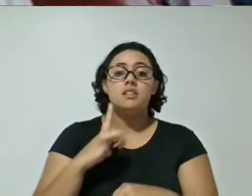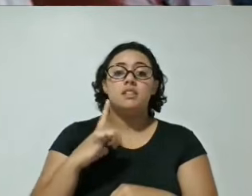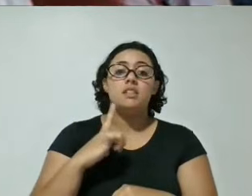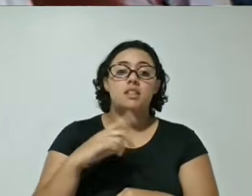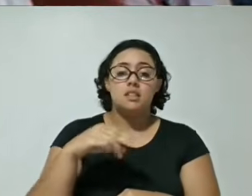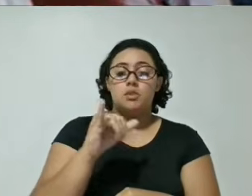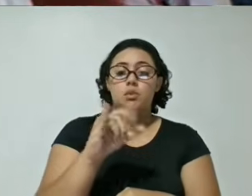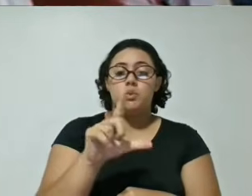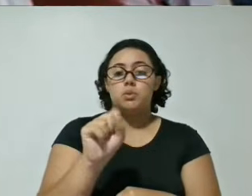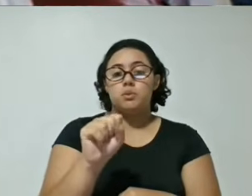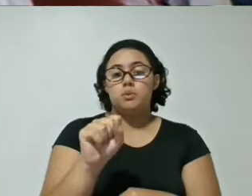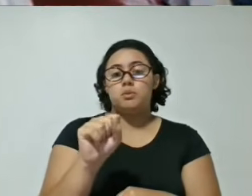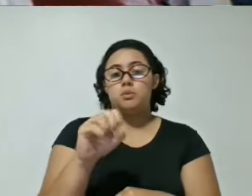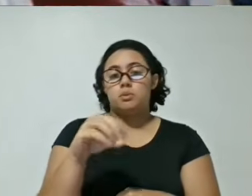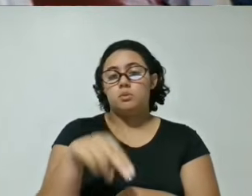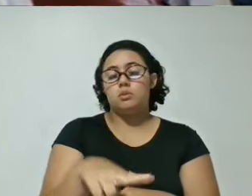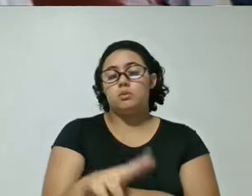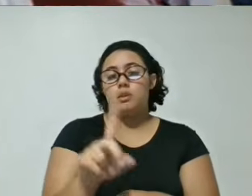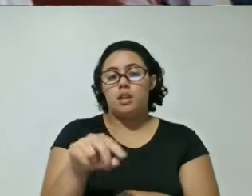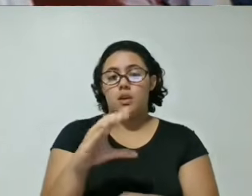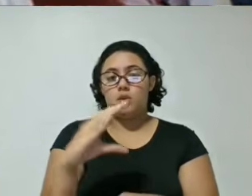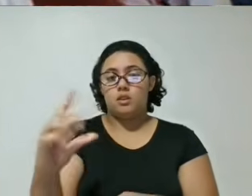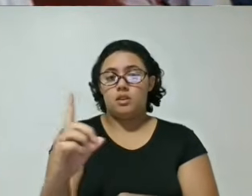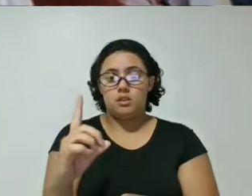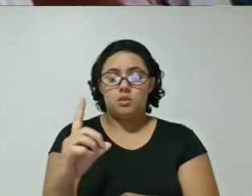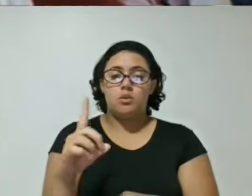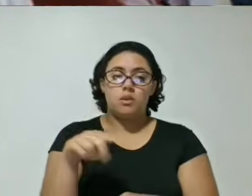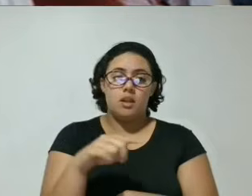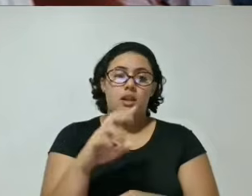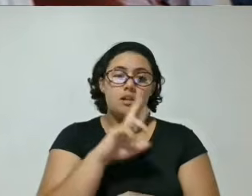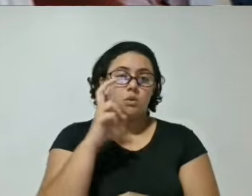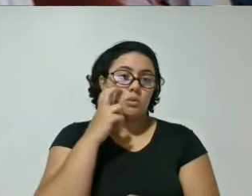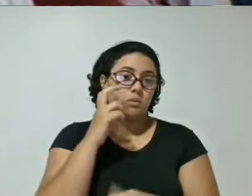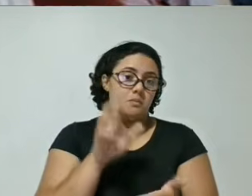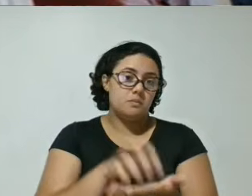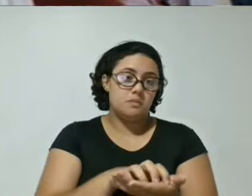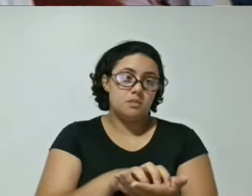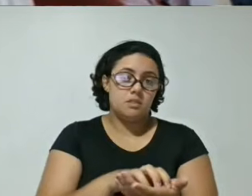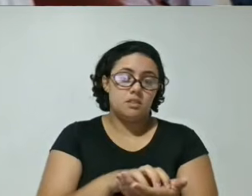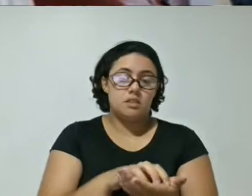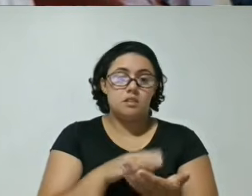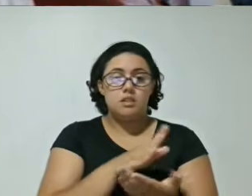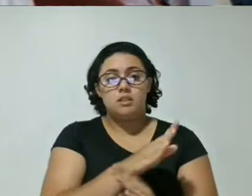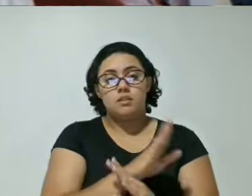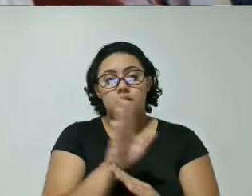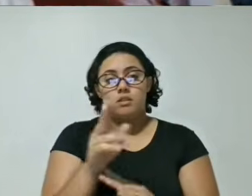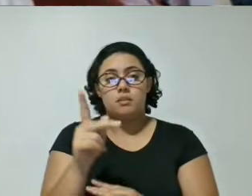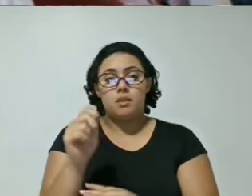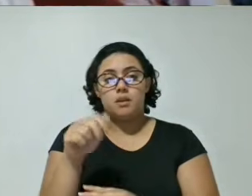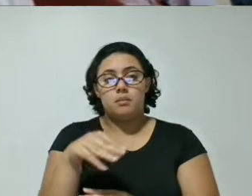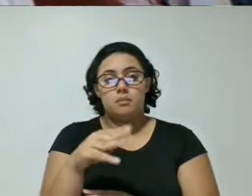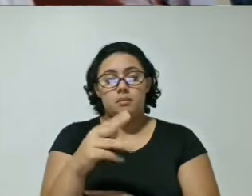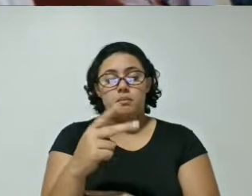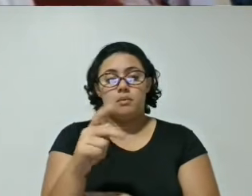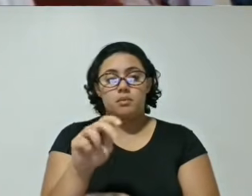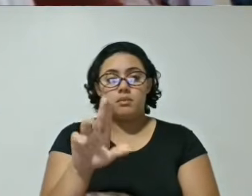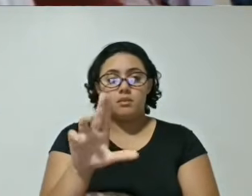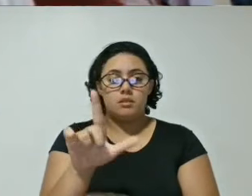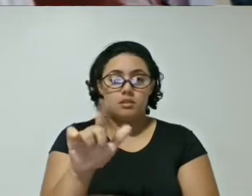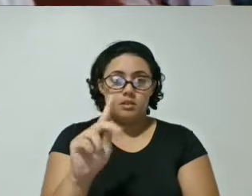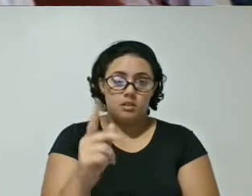Culturais, que entrou, me substituiu lá. Ele foi para Pampulha e eu